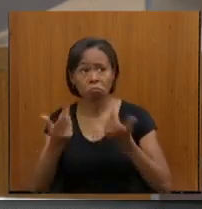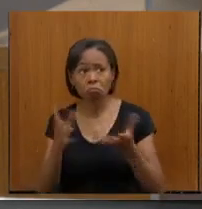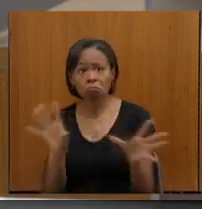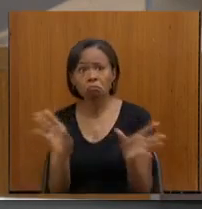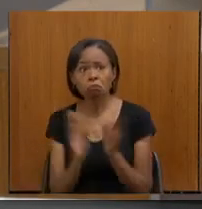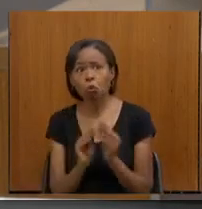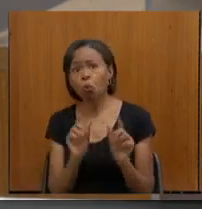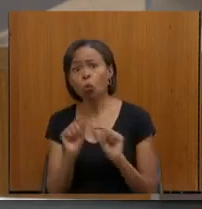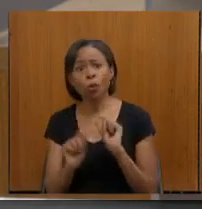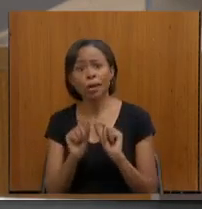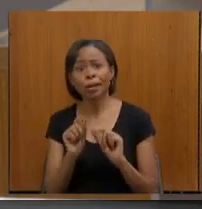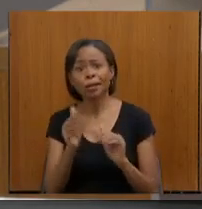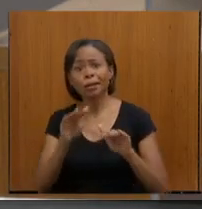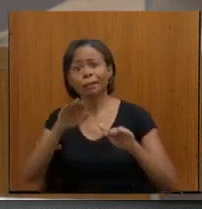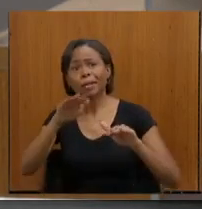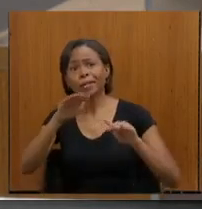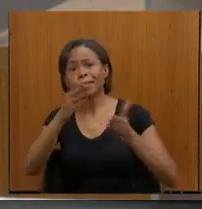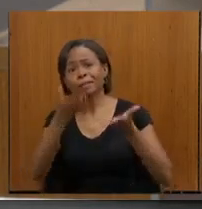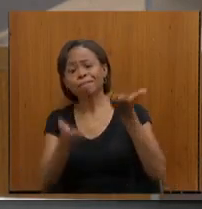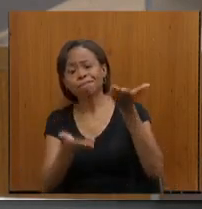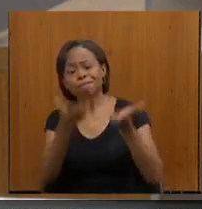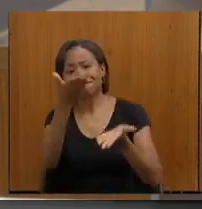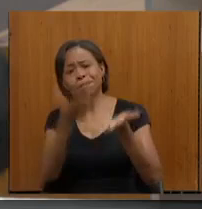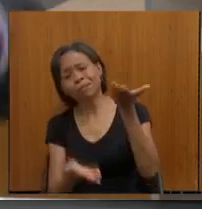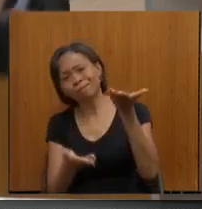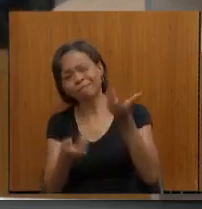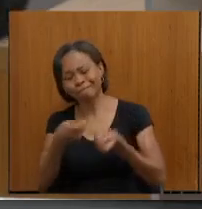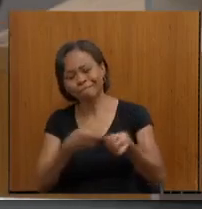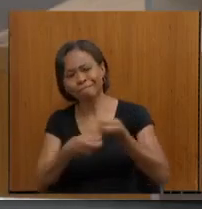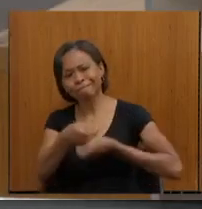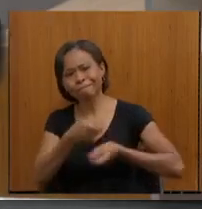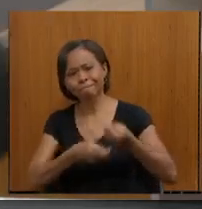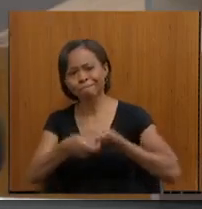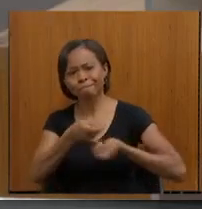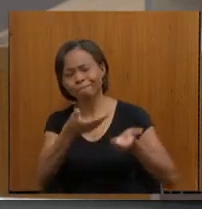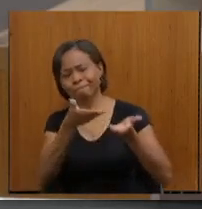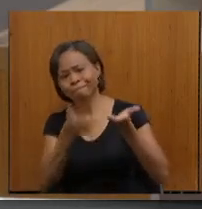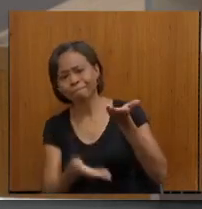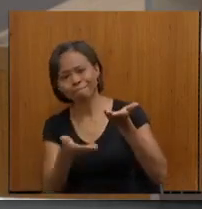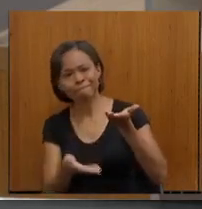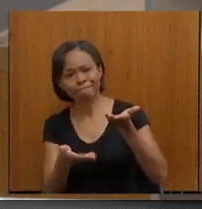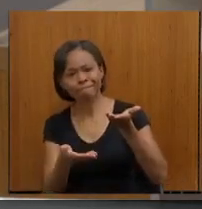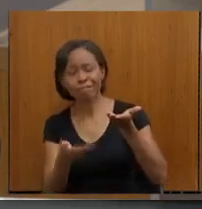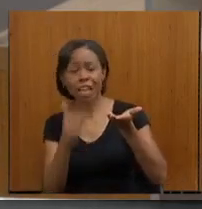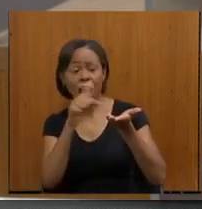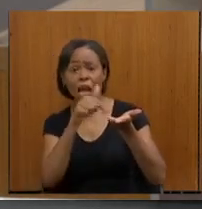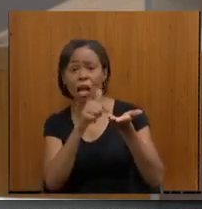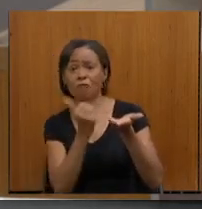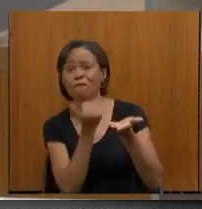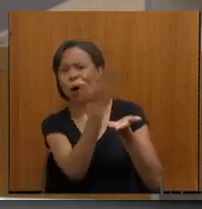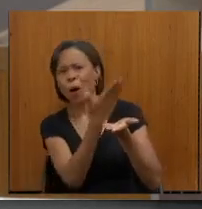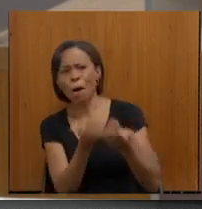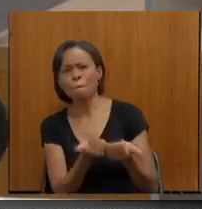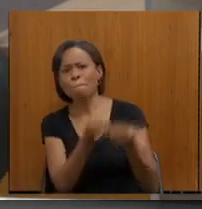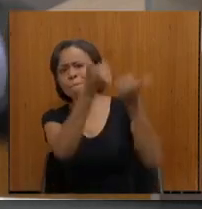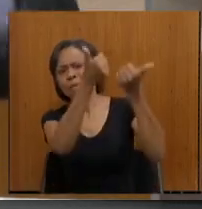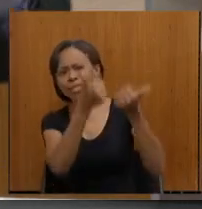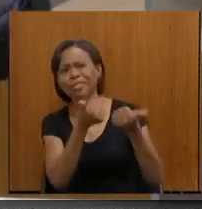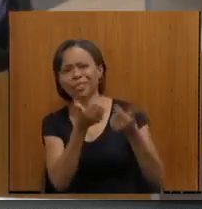balança comercial desfavorável E aí favor do do lado externo você já precisamos